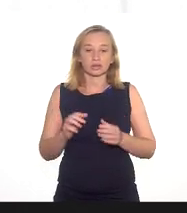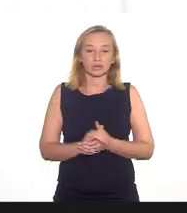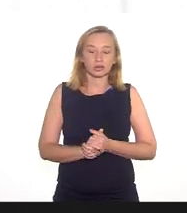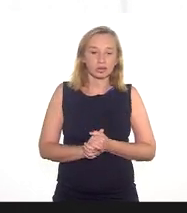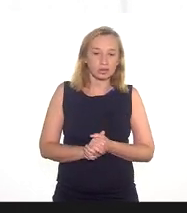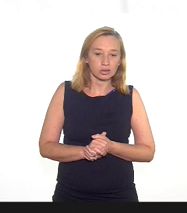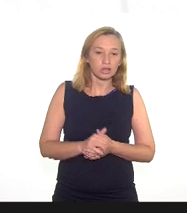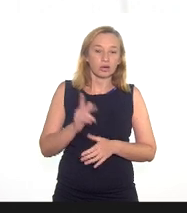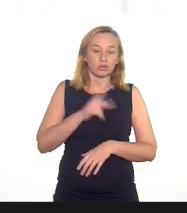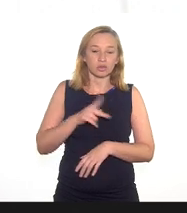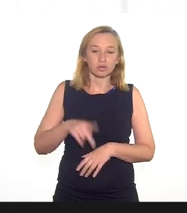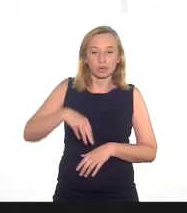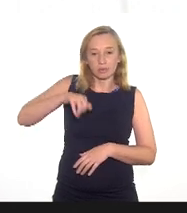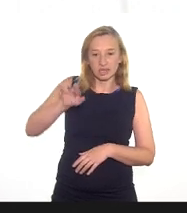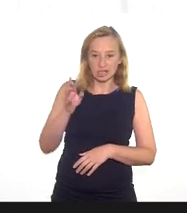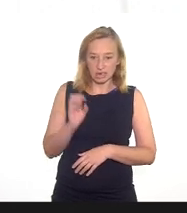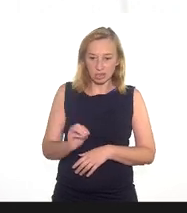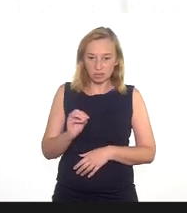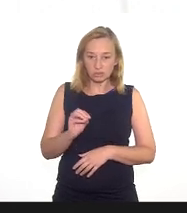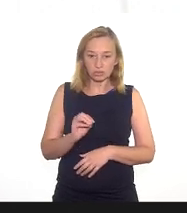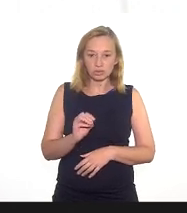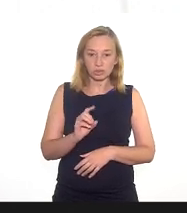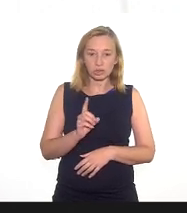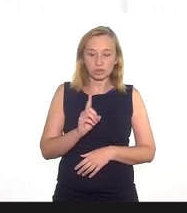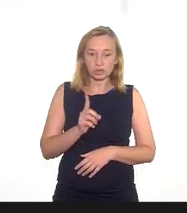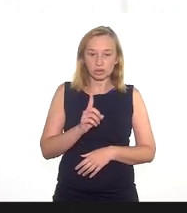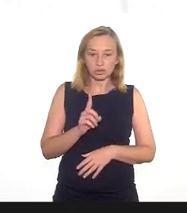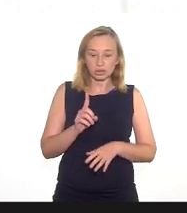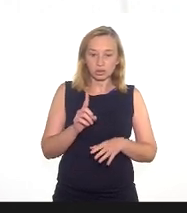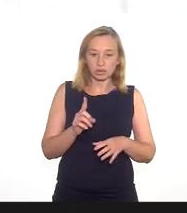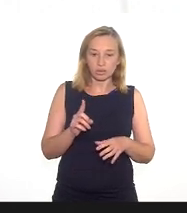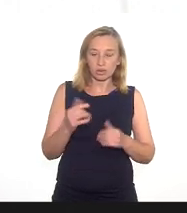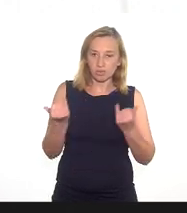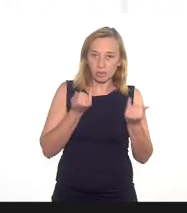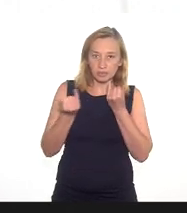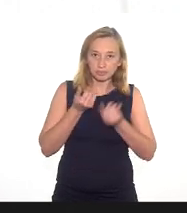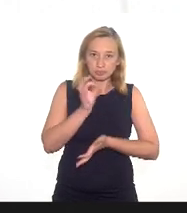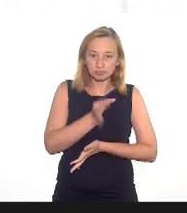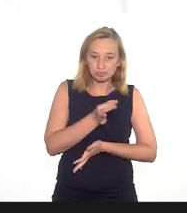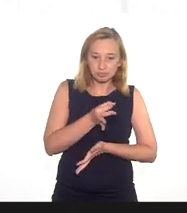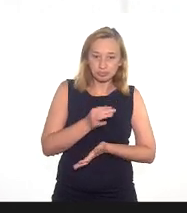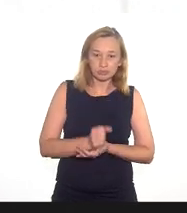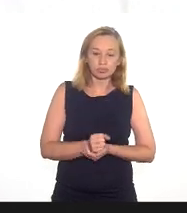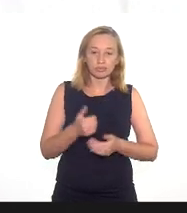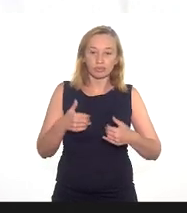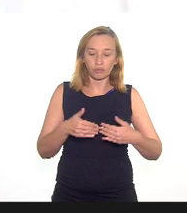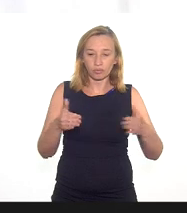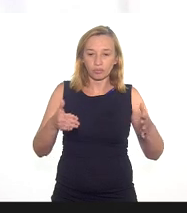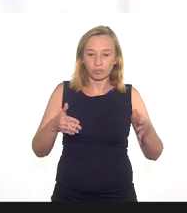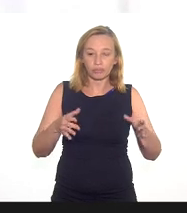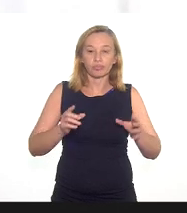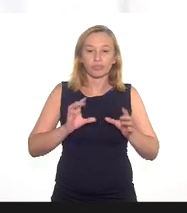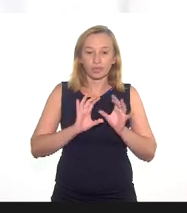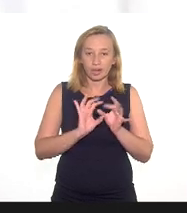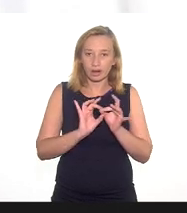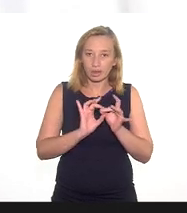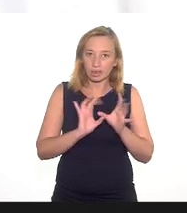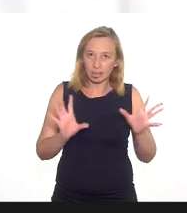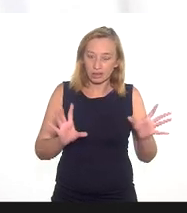Sarlo, professor Marcelo, provavelmente não está com a informação correta, tá? E a porta continua aberta, professor